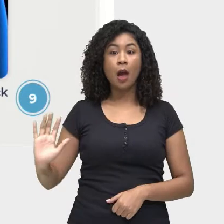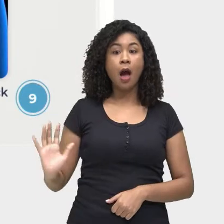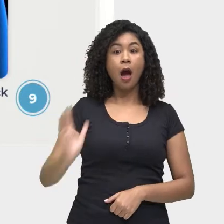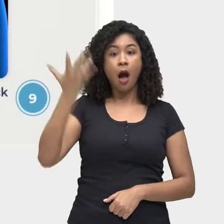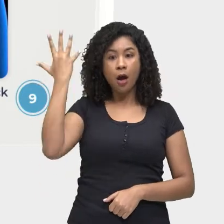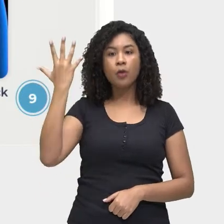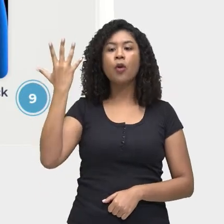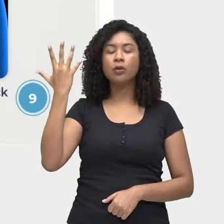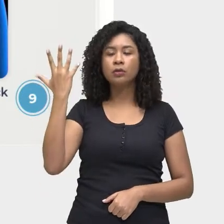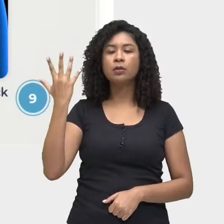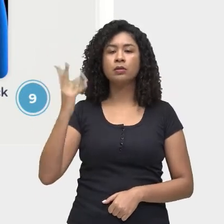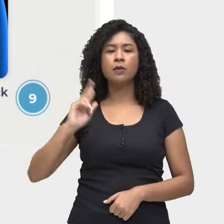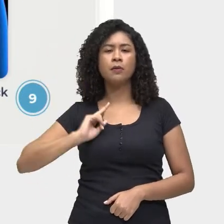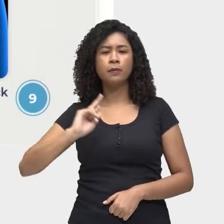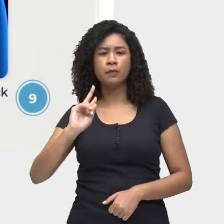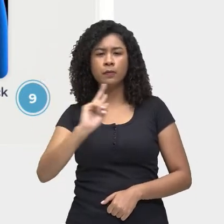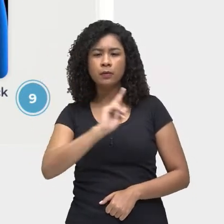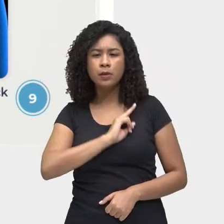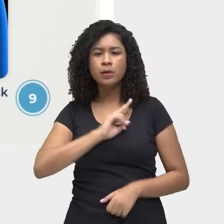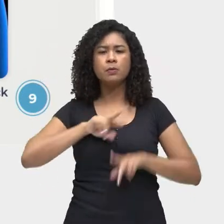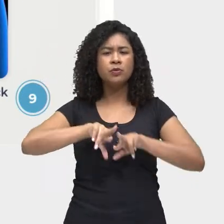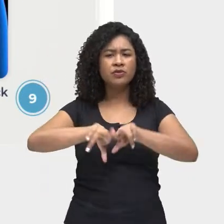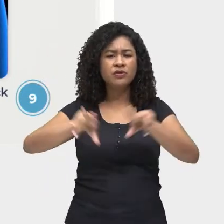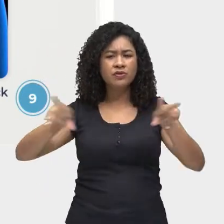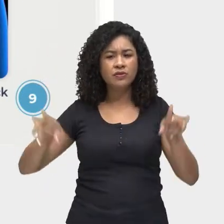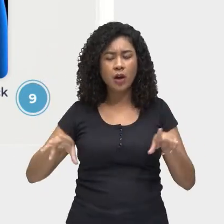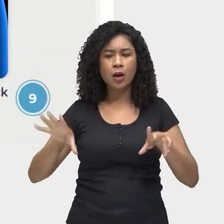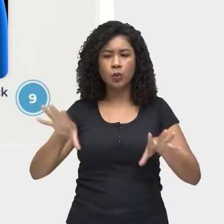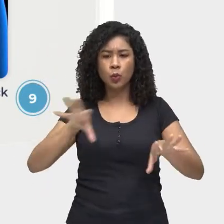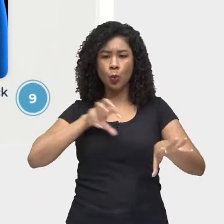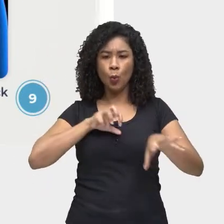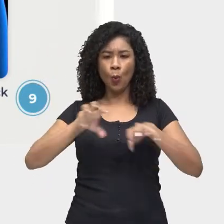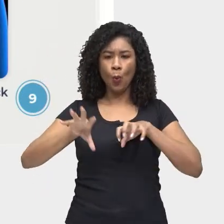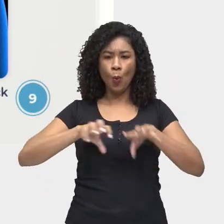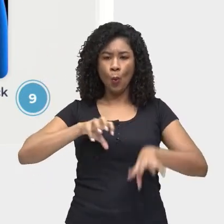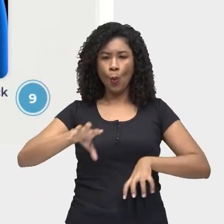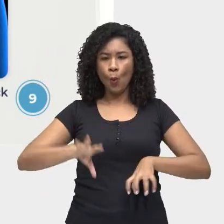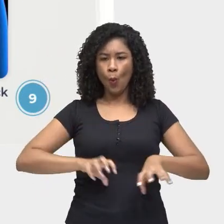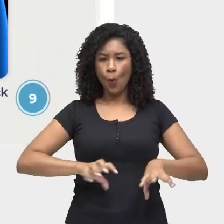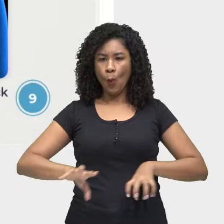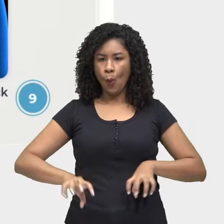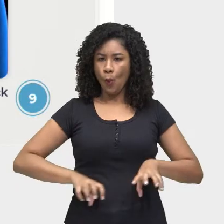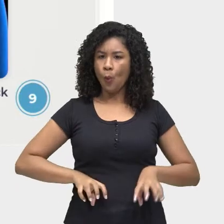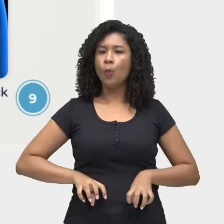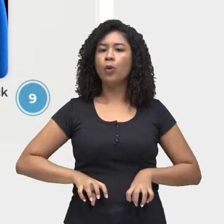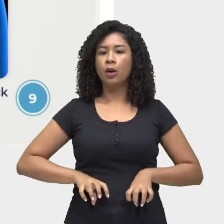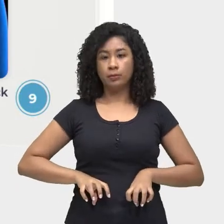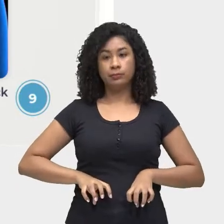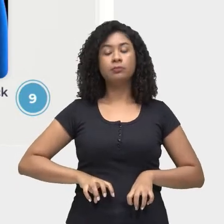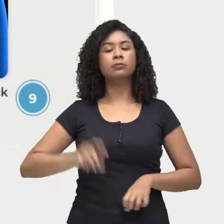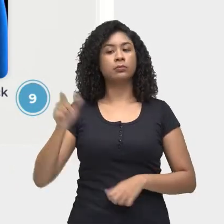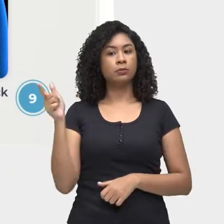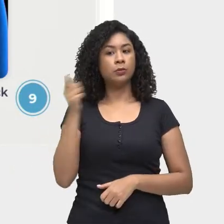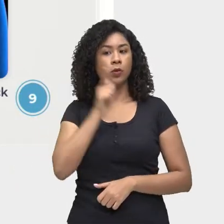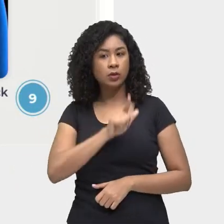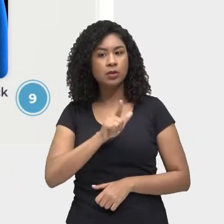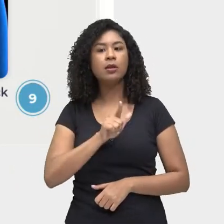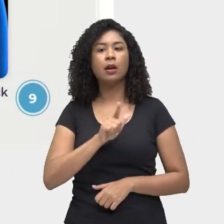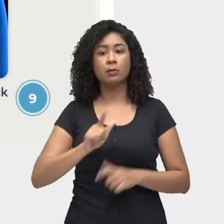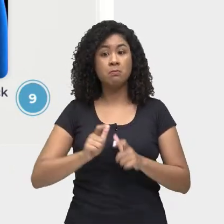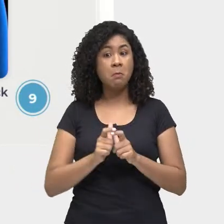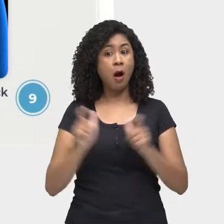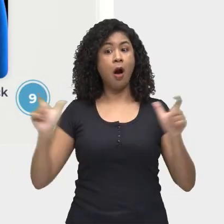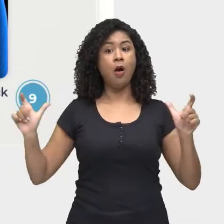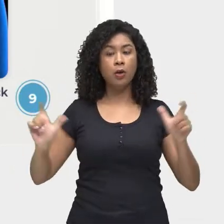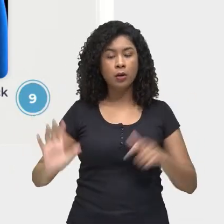da absorção dos nossos nutrientes, certo? Então, a maior parte da absorção dos nutrientes que vão